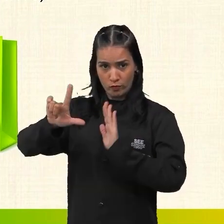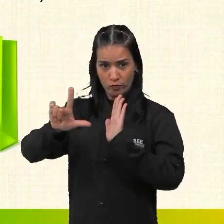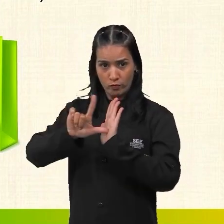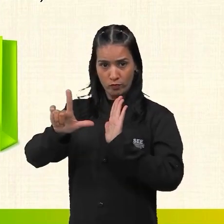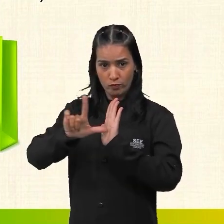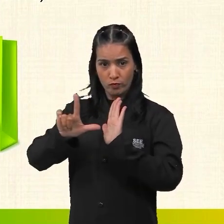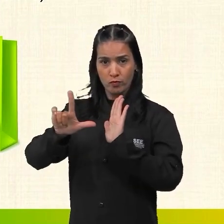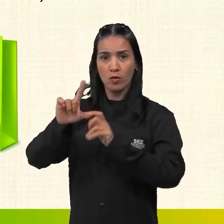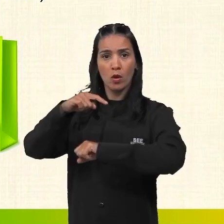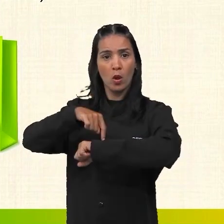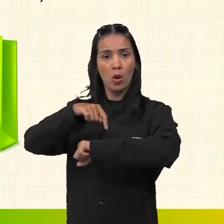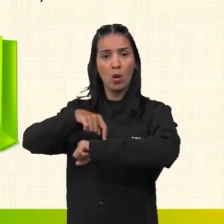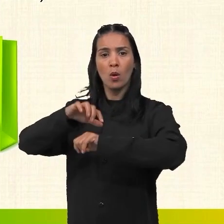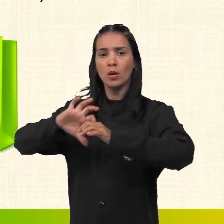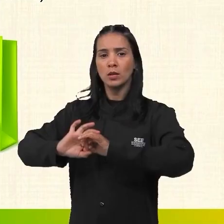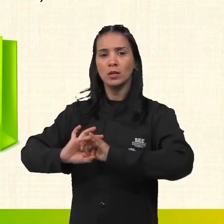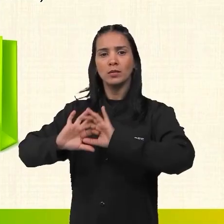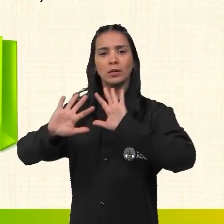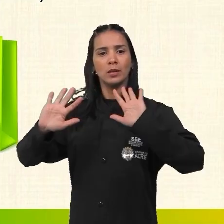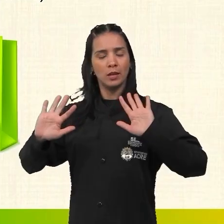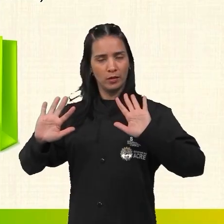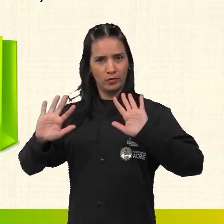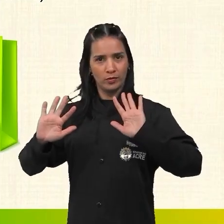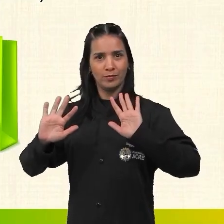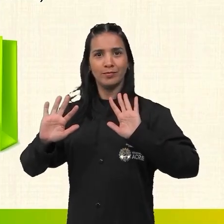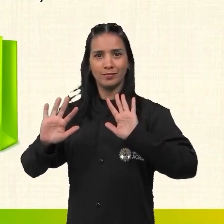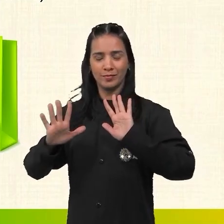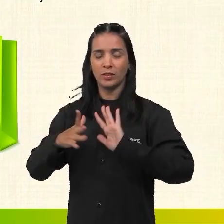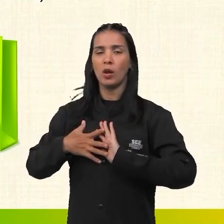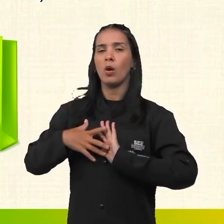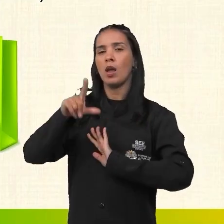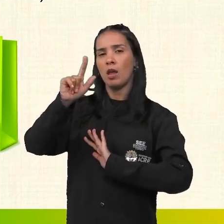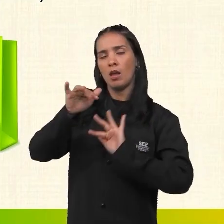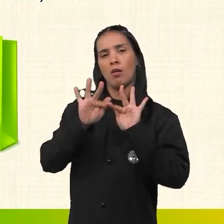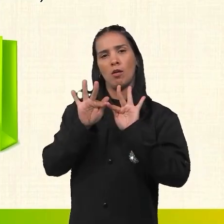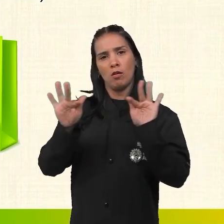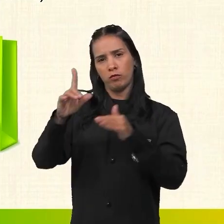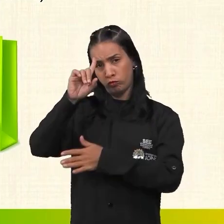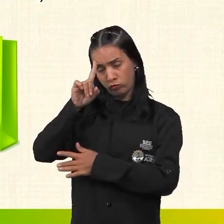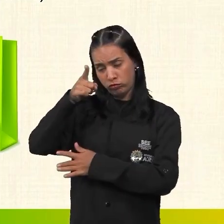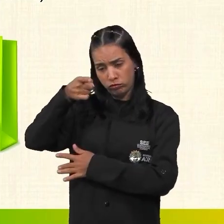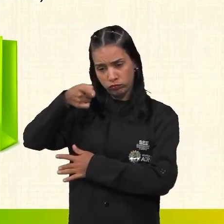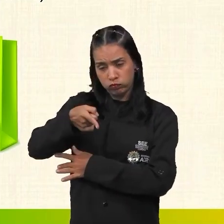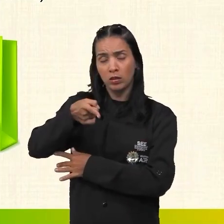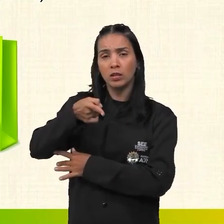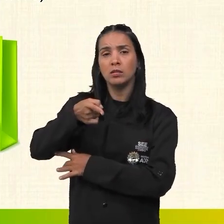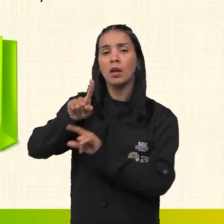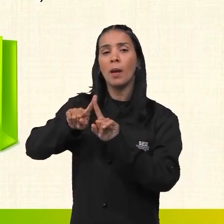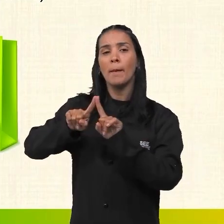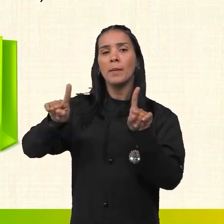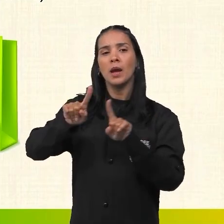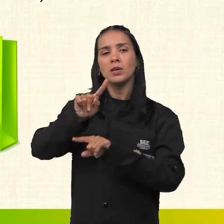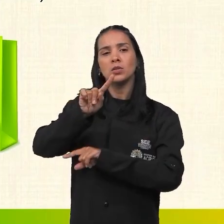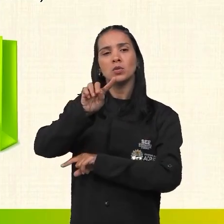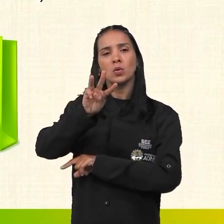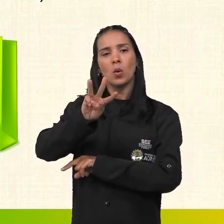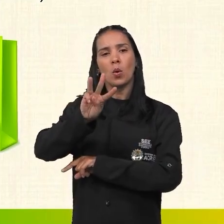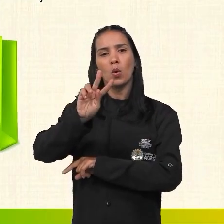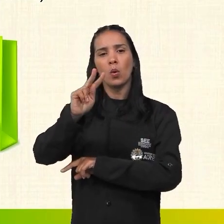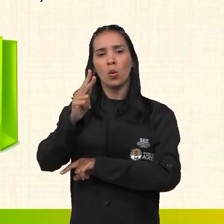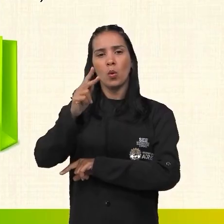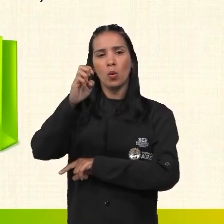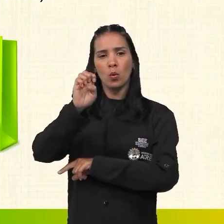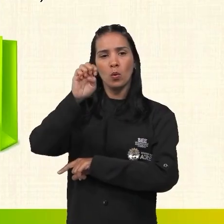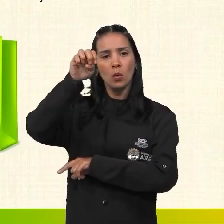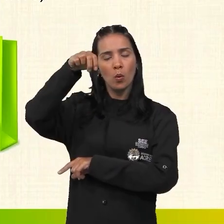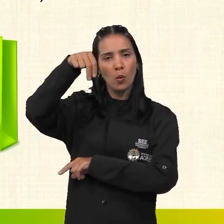livre. Observem que nessa frase afirmativa, o when, que significa quando, ele vai vir aqui lá basicamente